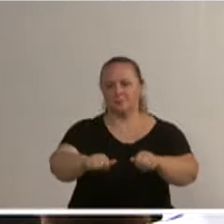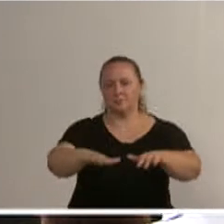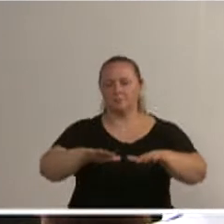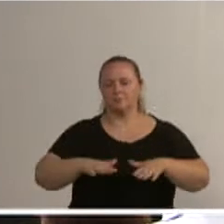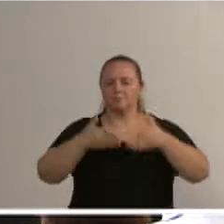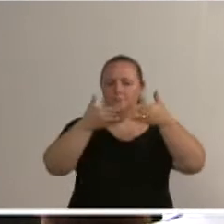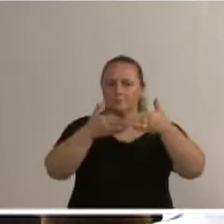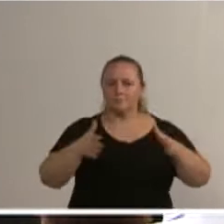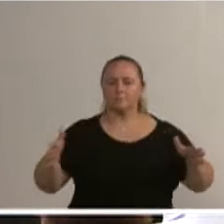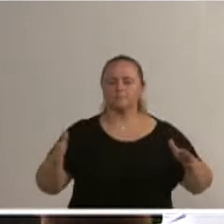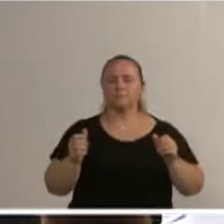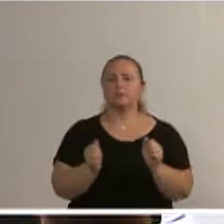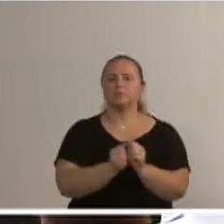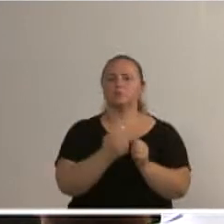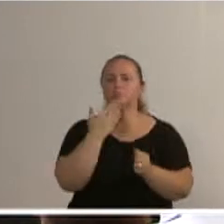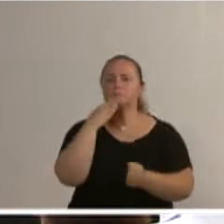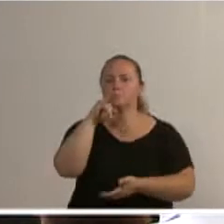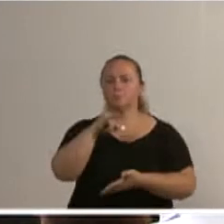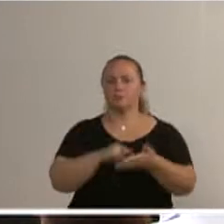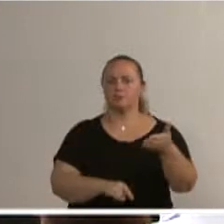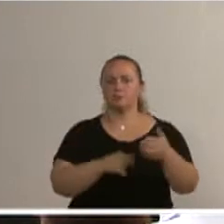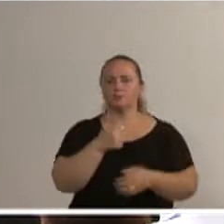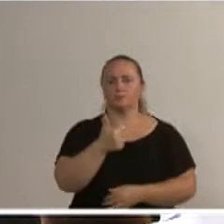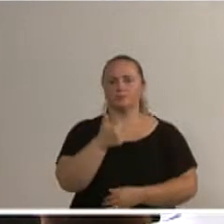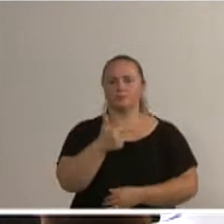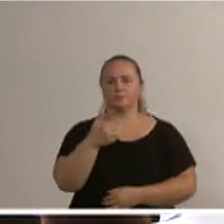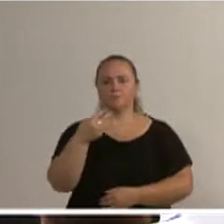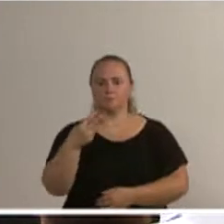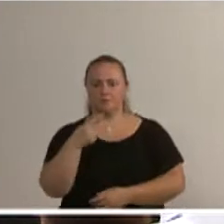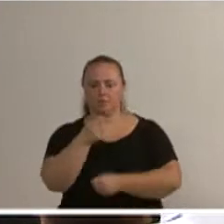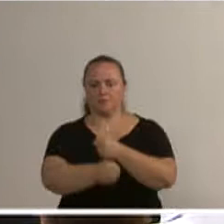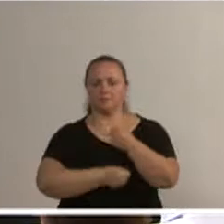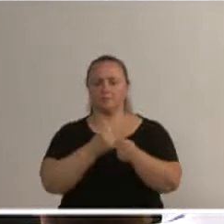requerimento 123 de 2017,